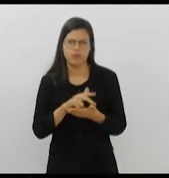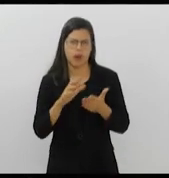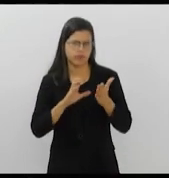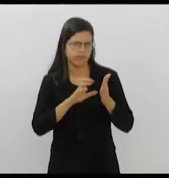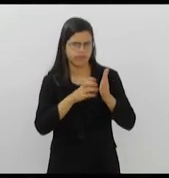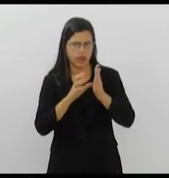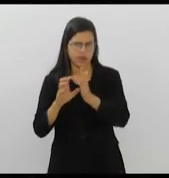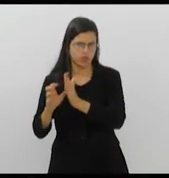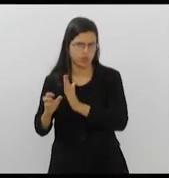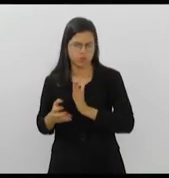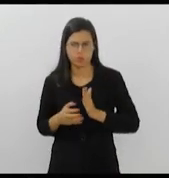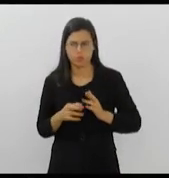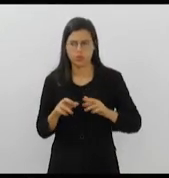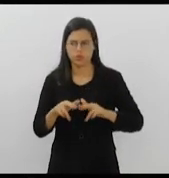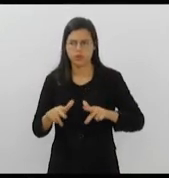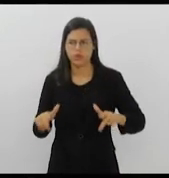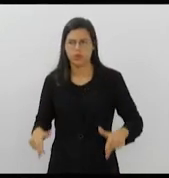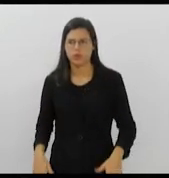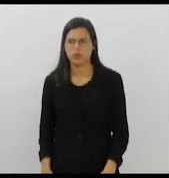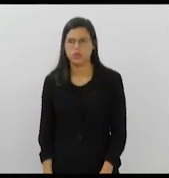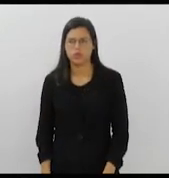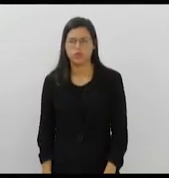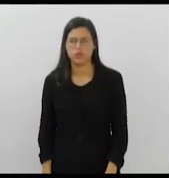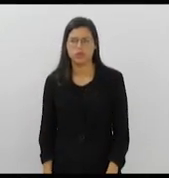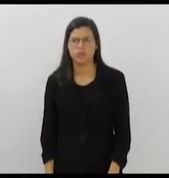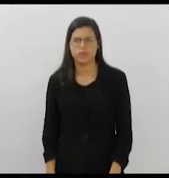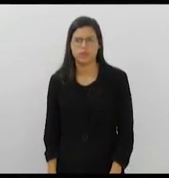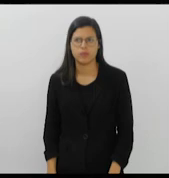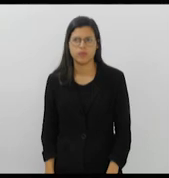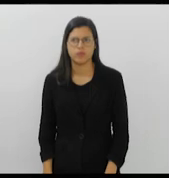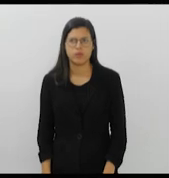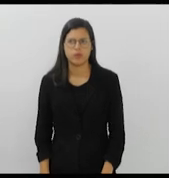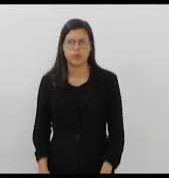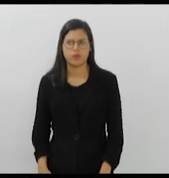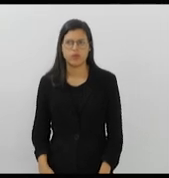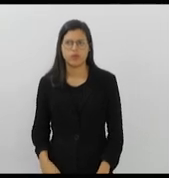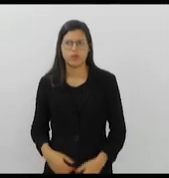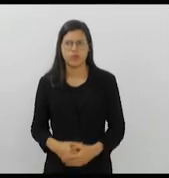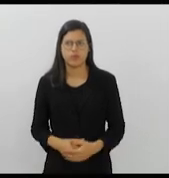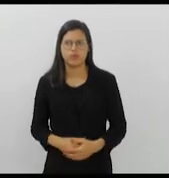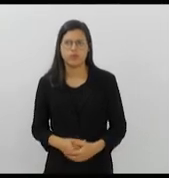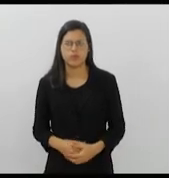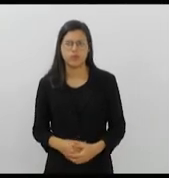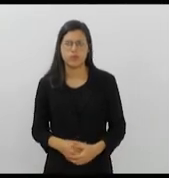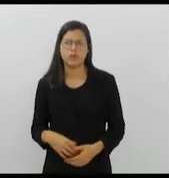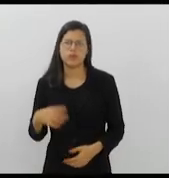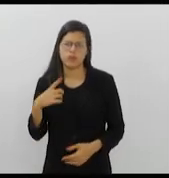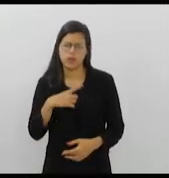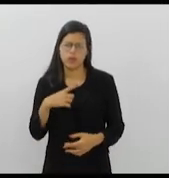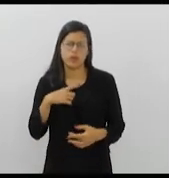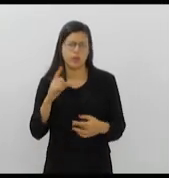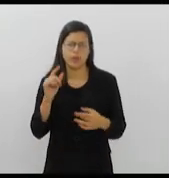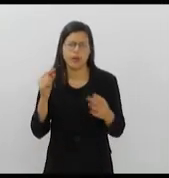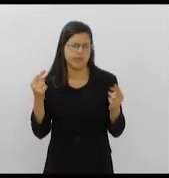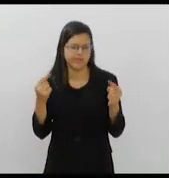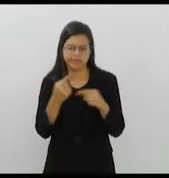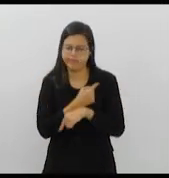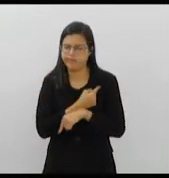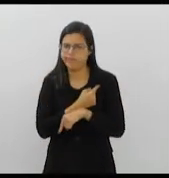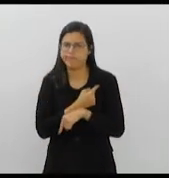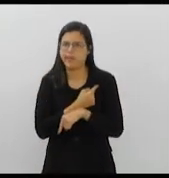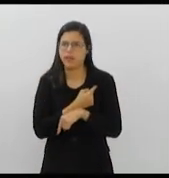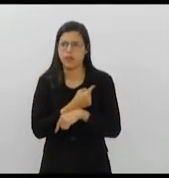públicas e que era evidente que haveria contradições nos